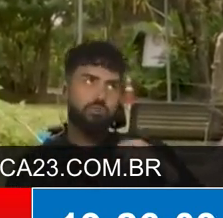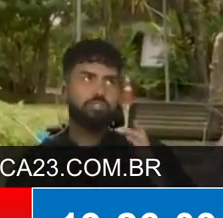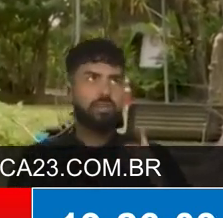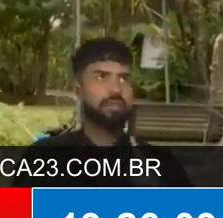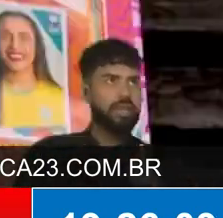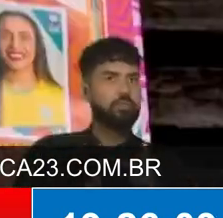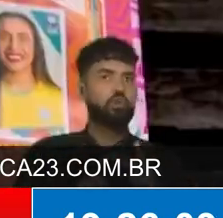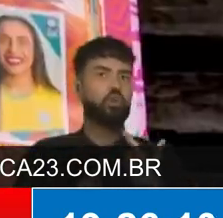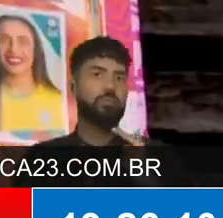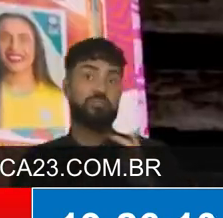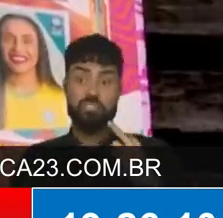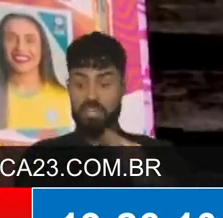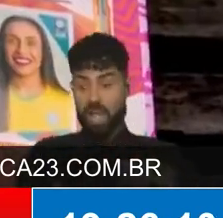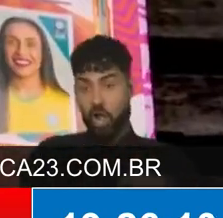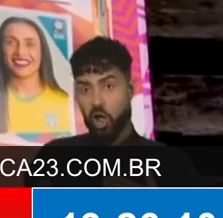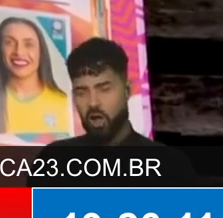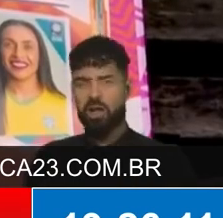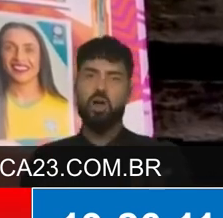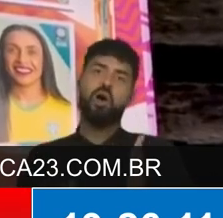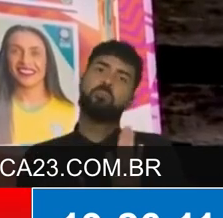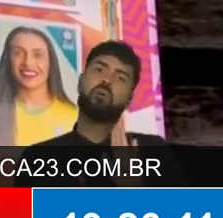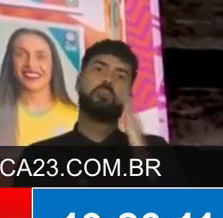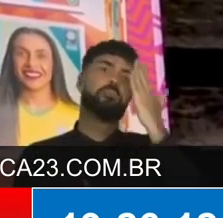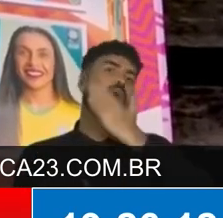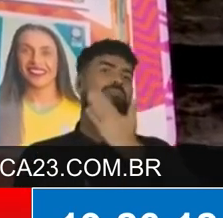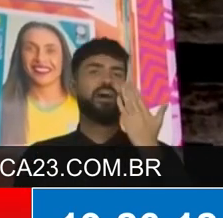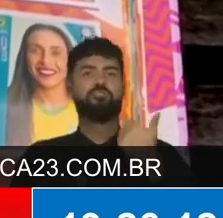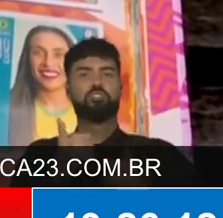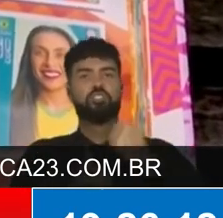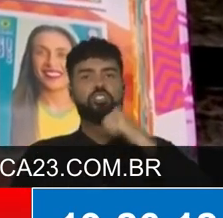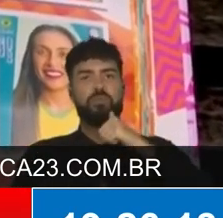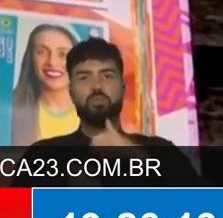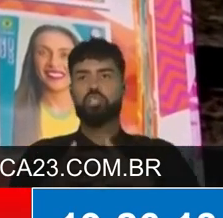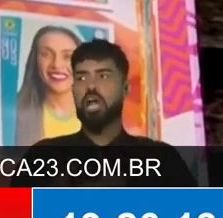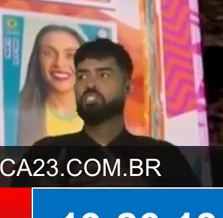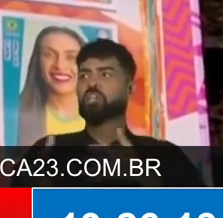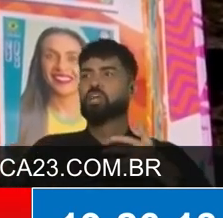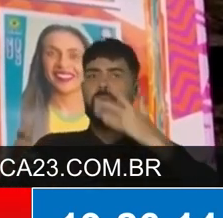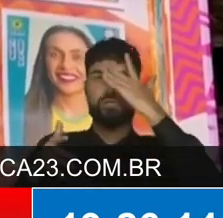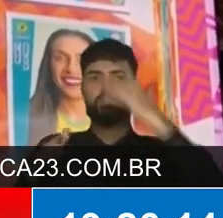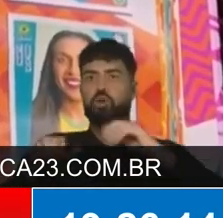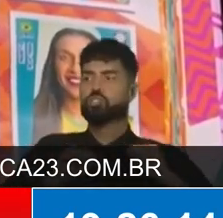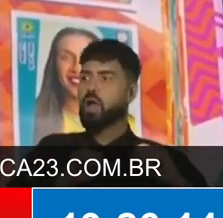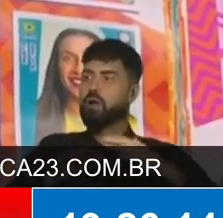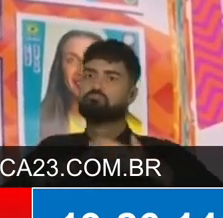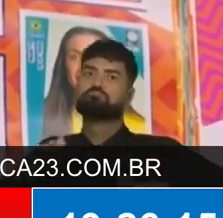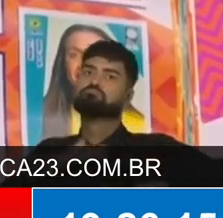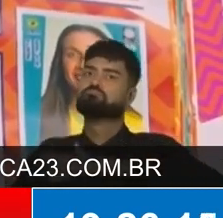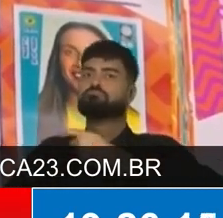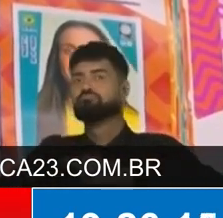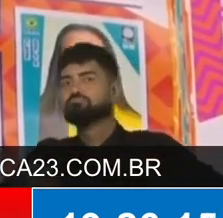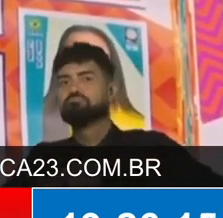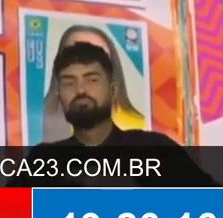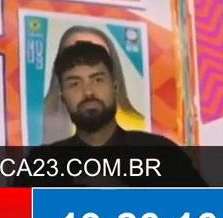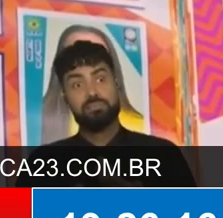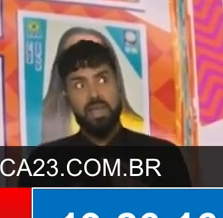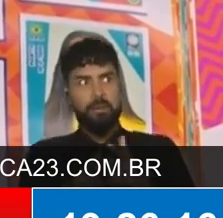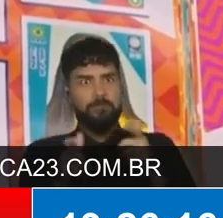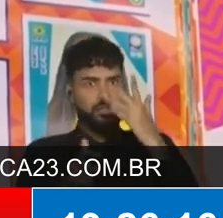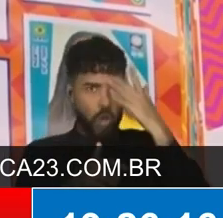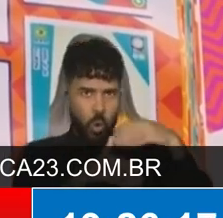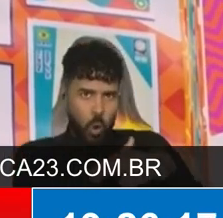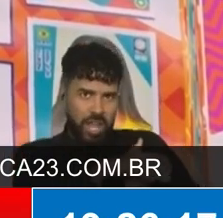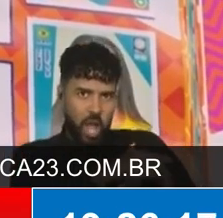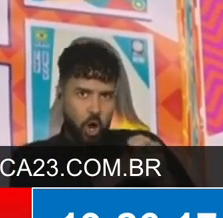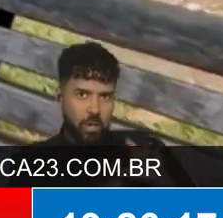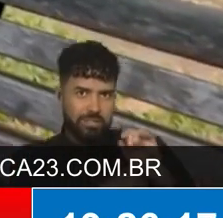isso mostra também como o futebol feminino vem crescendo, vem atraindo público. Óbvio que aí as grandes colecionadoras começam a fazer também